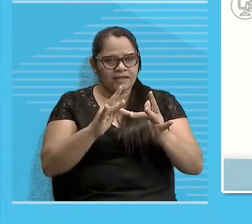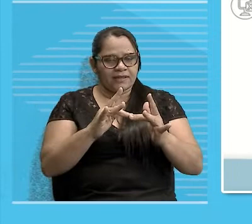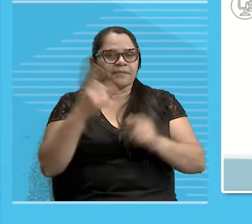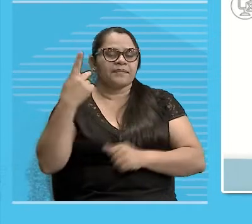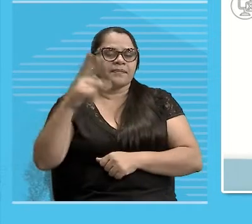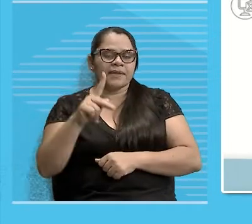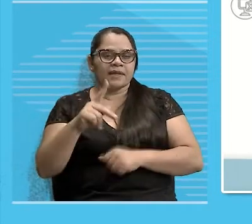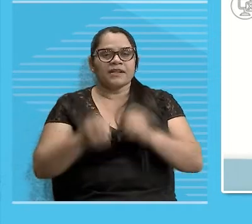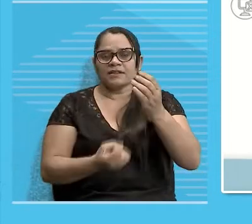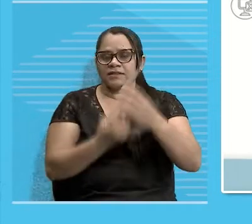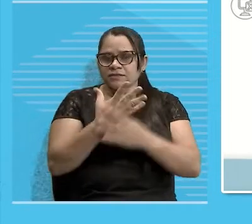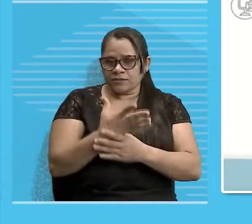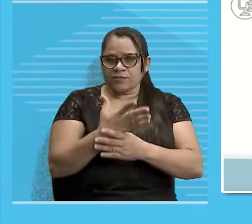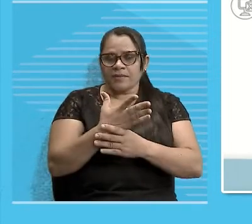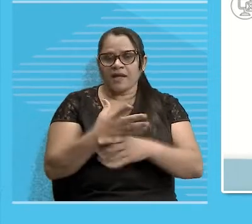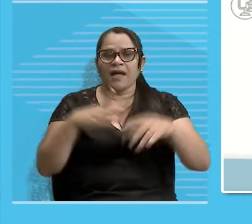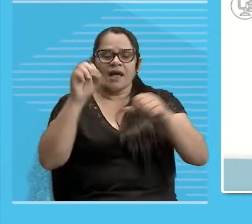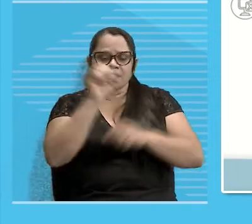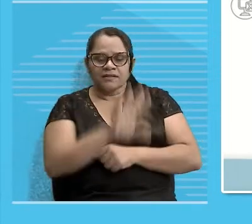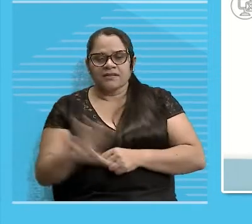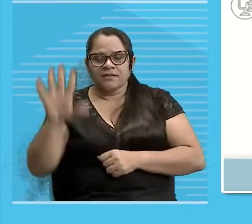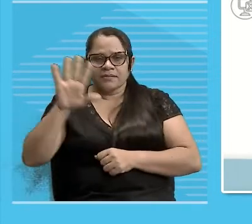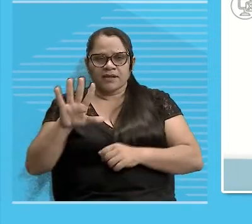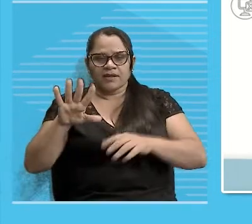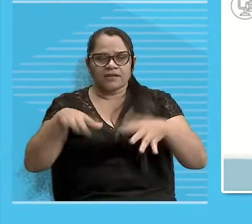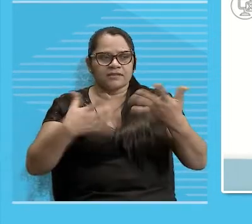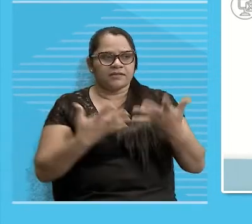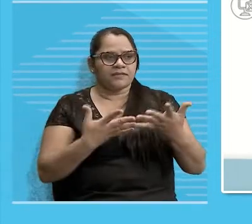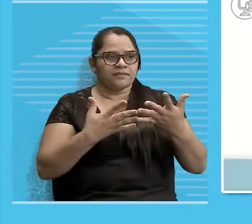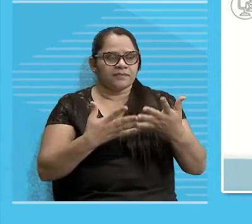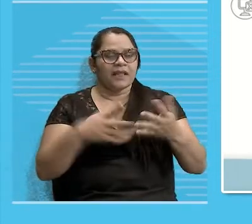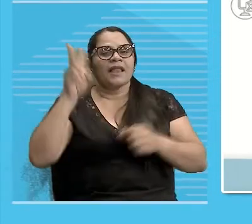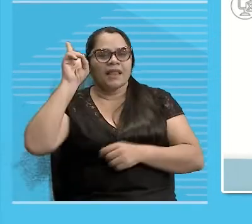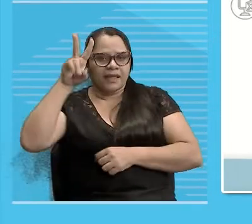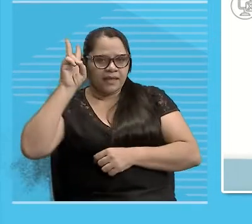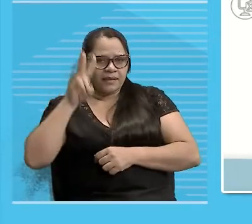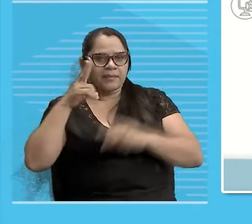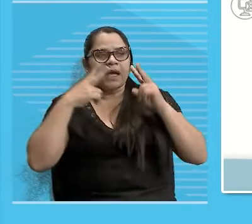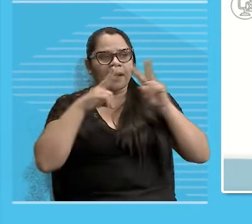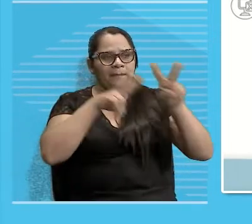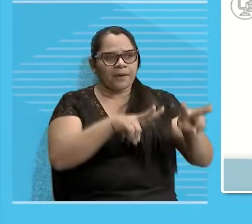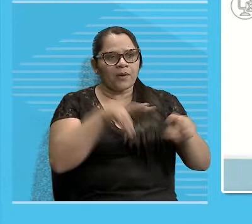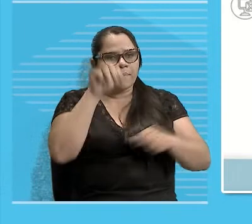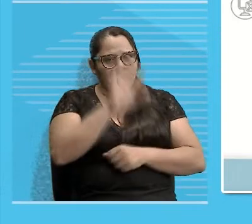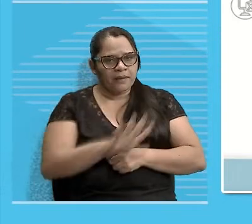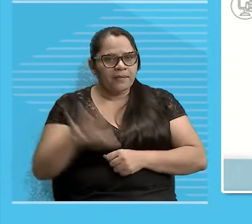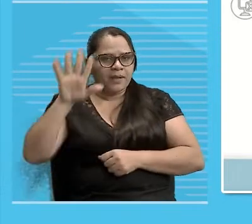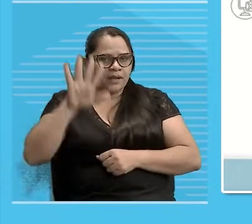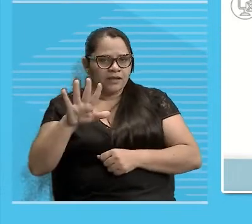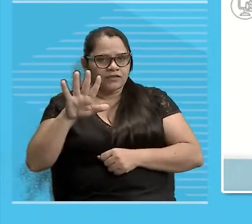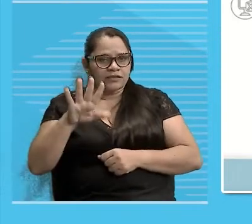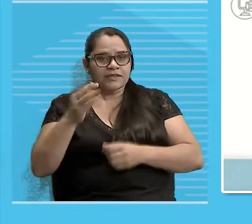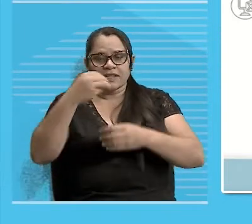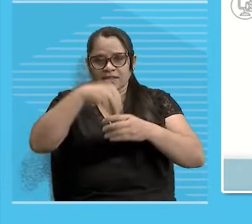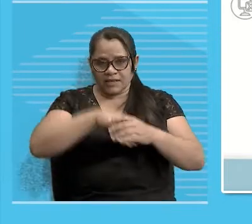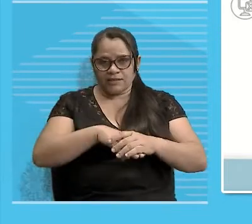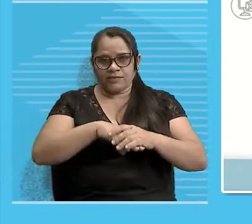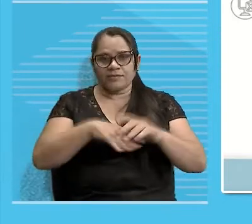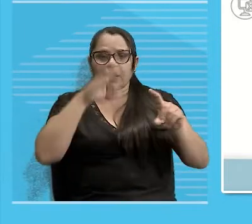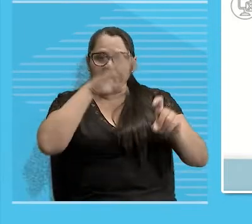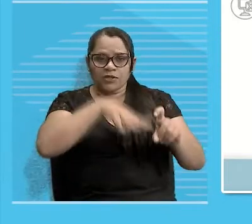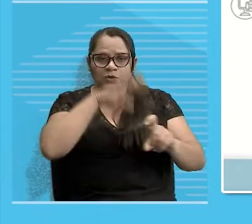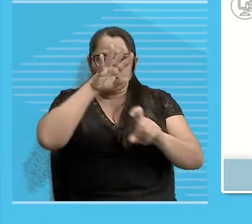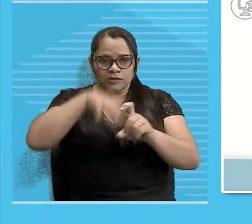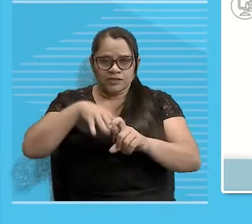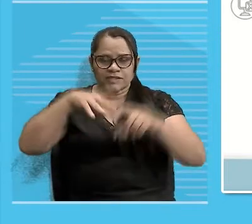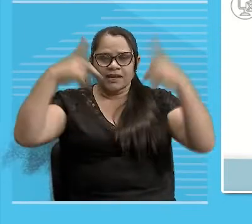imagens. Tá bom? Lembre-se que a própria Medusa está dentro da mitologia grega. E aí